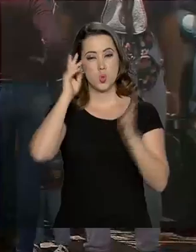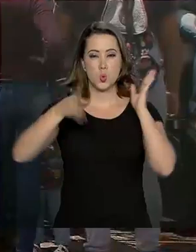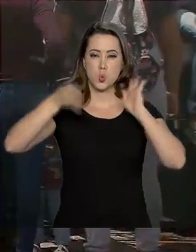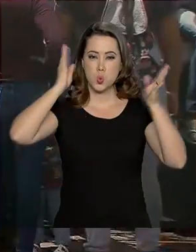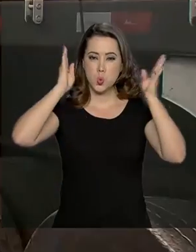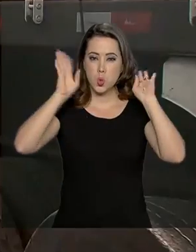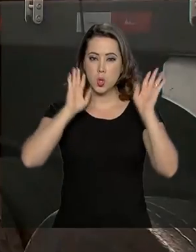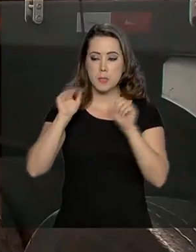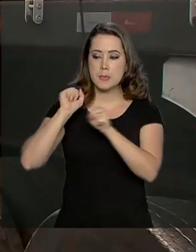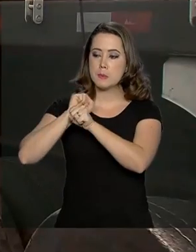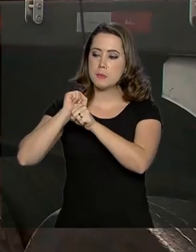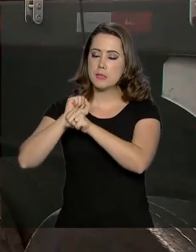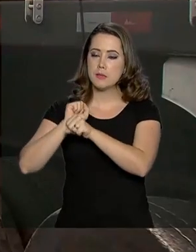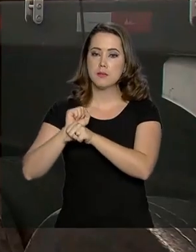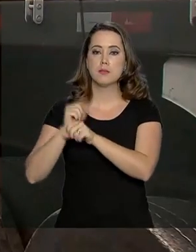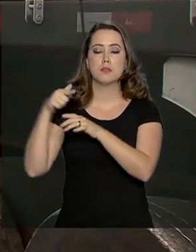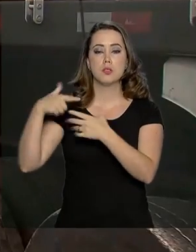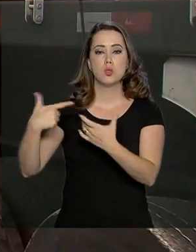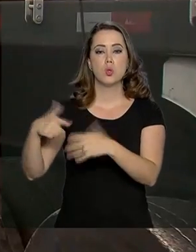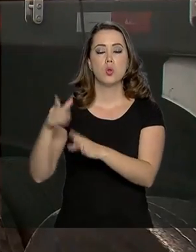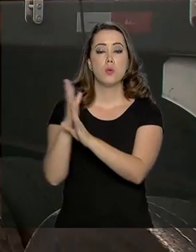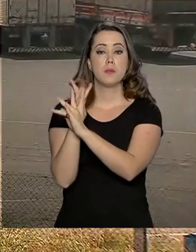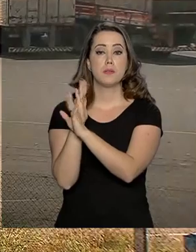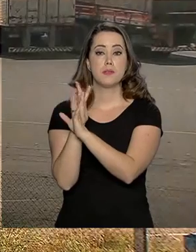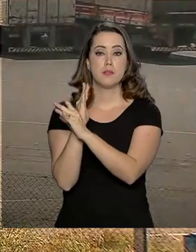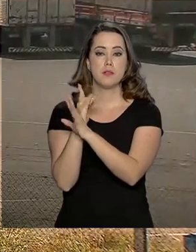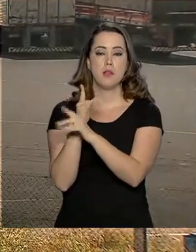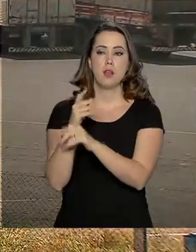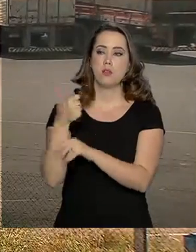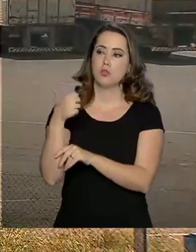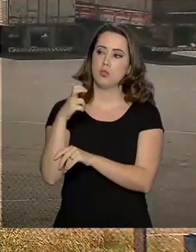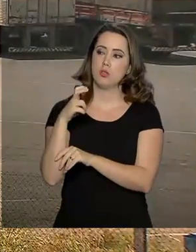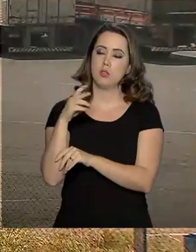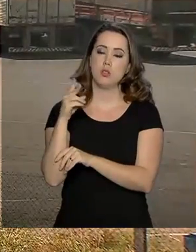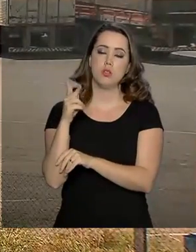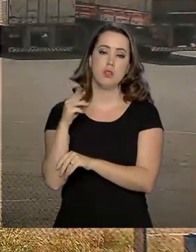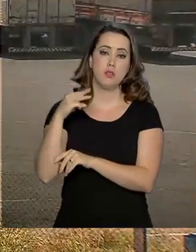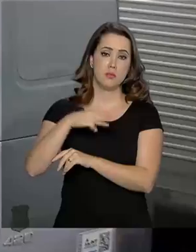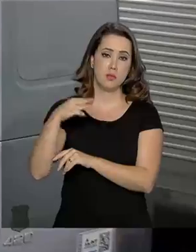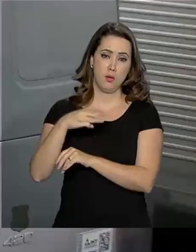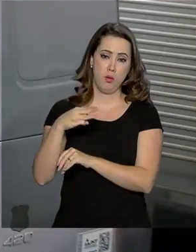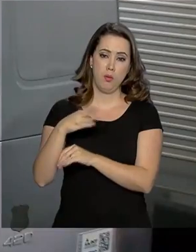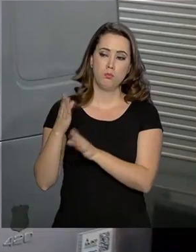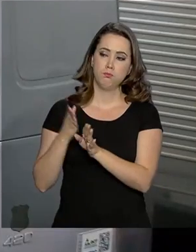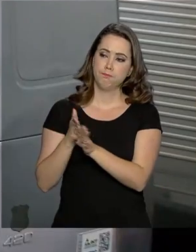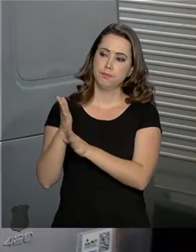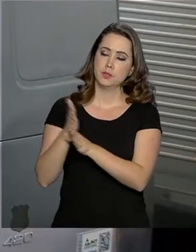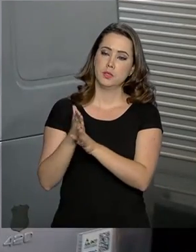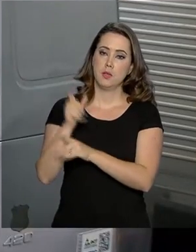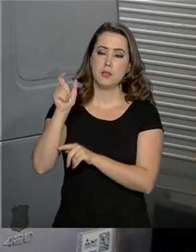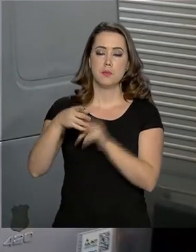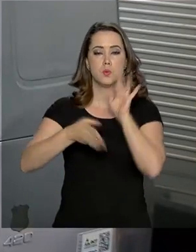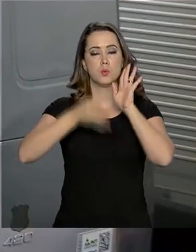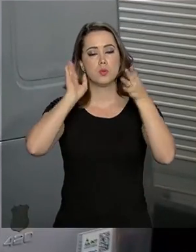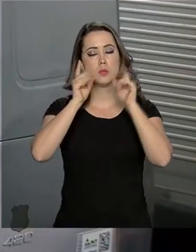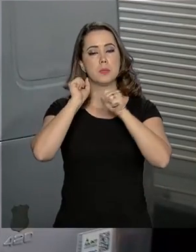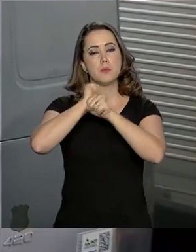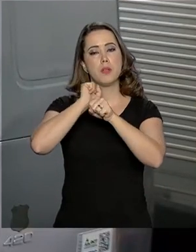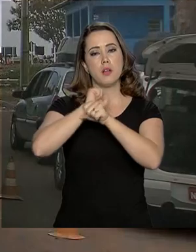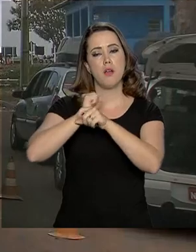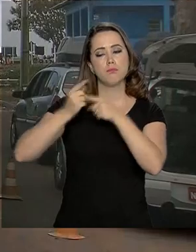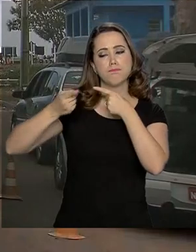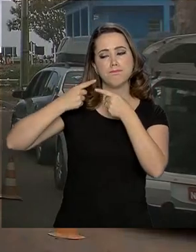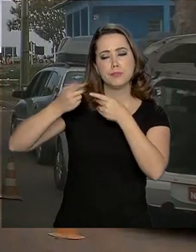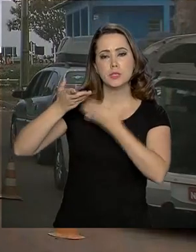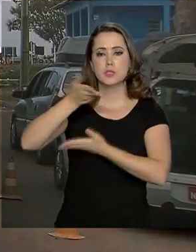na Venezuela. Parados em Santa Helena de Uarém, a 15 quilômetros da fronteira, os caminhoneiros aguardavam a